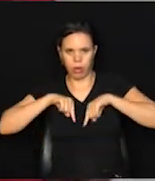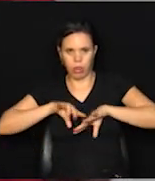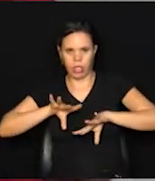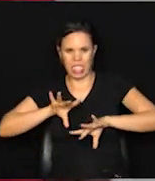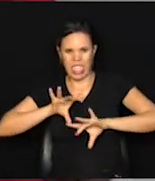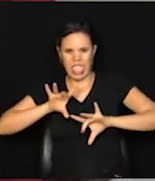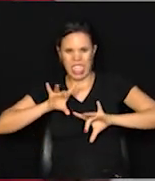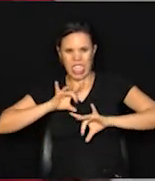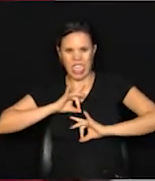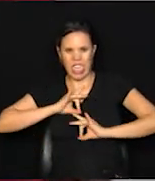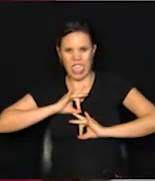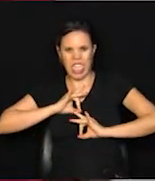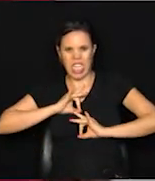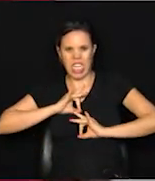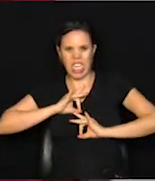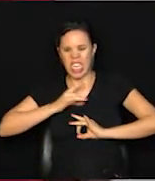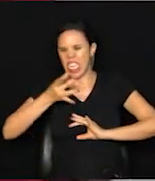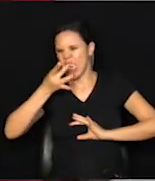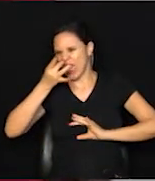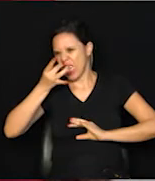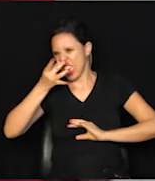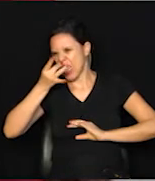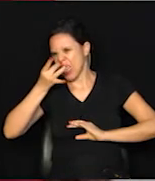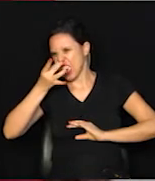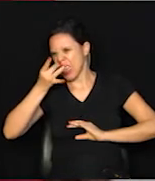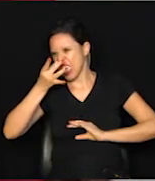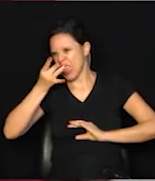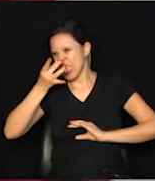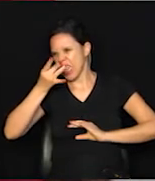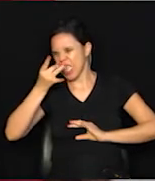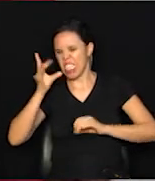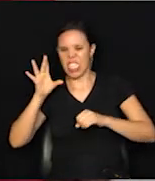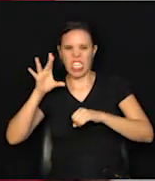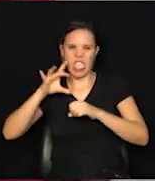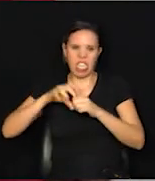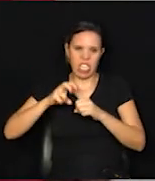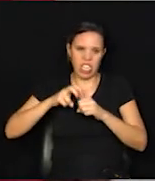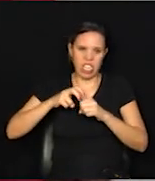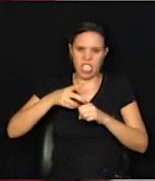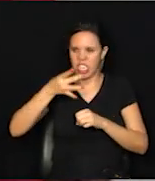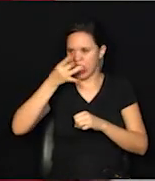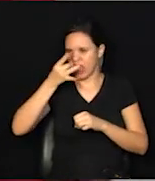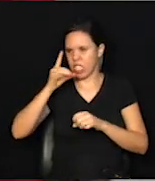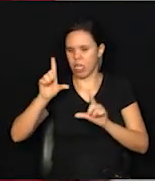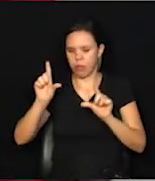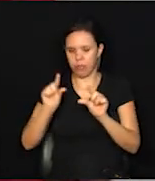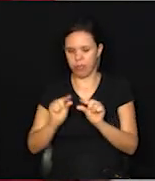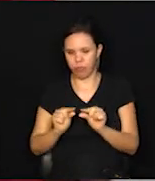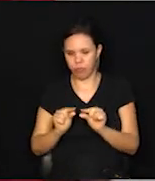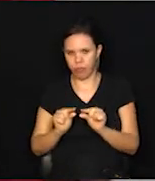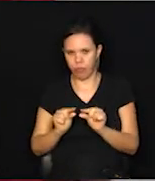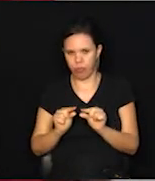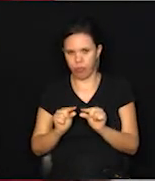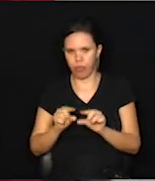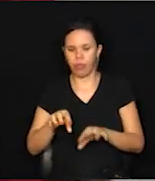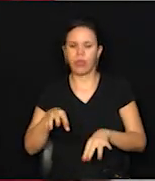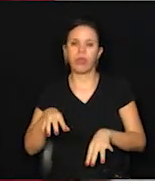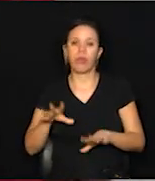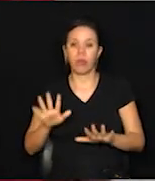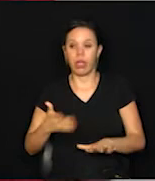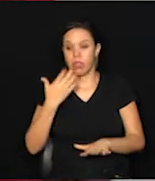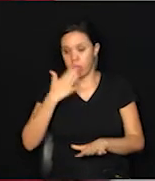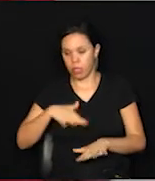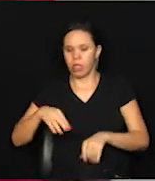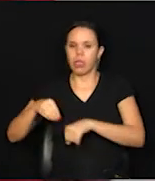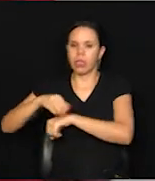na mucosa, do nariz, da orofaringe, elas têm menor carga viral. Elas transmitem?